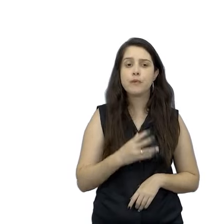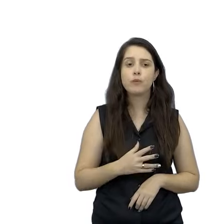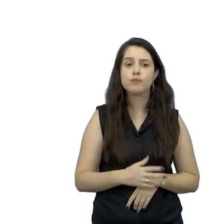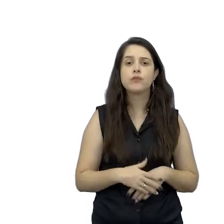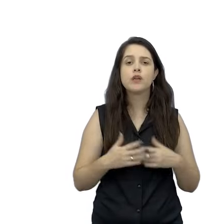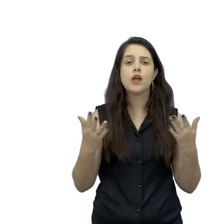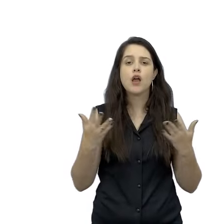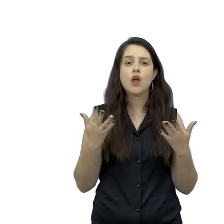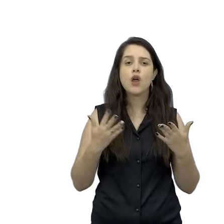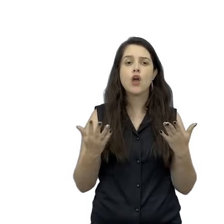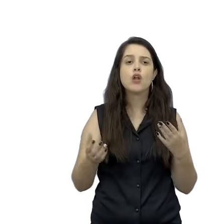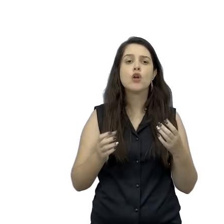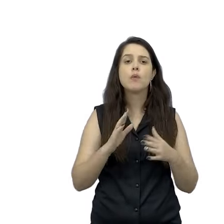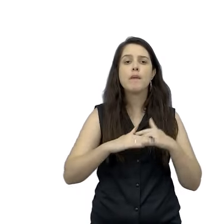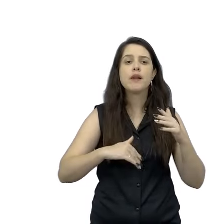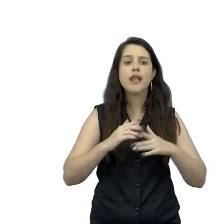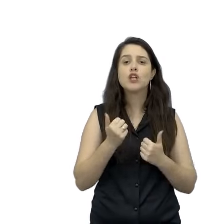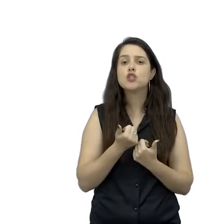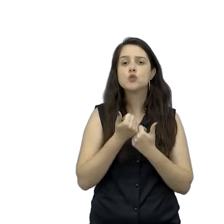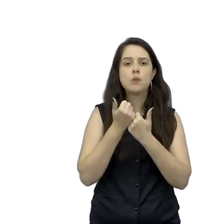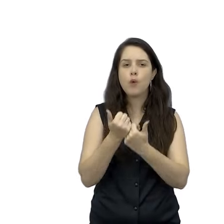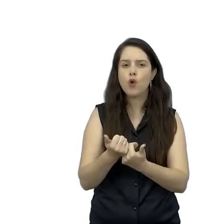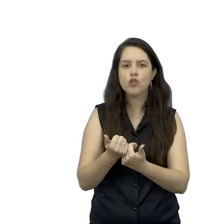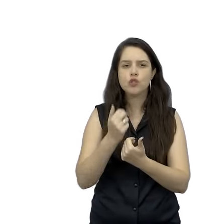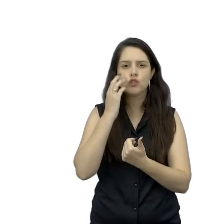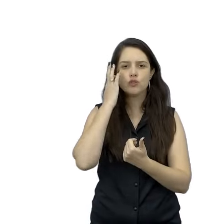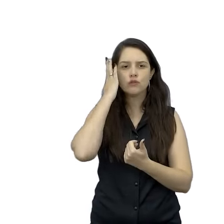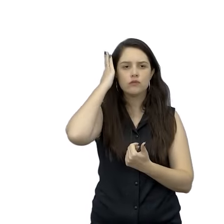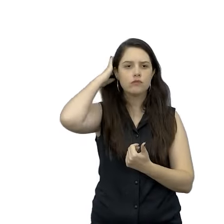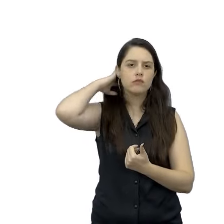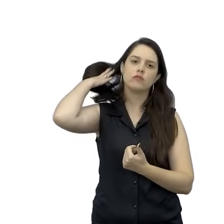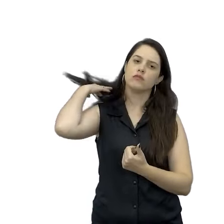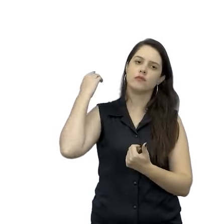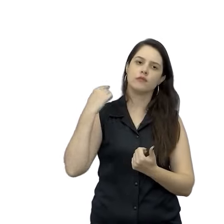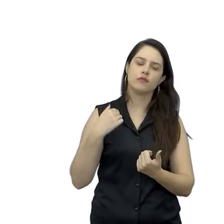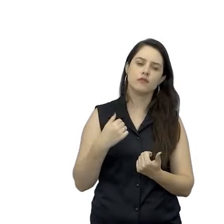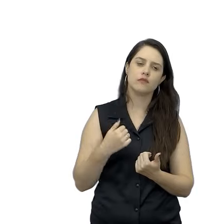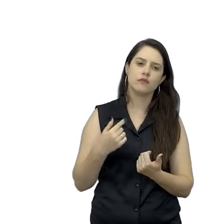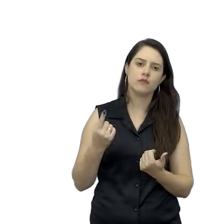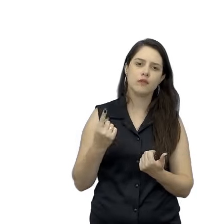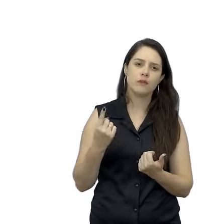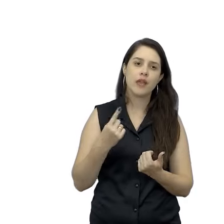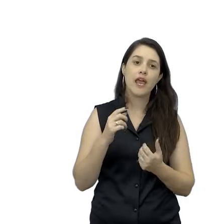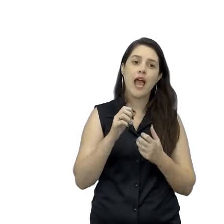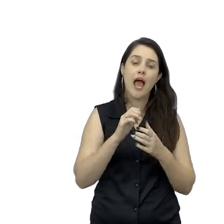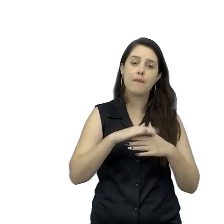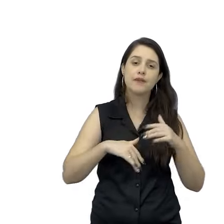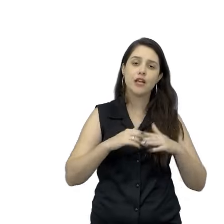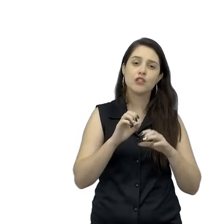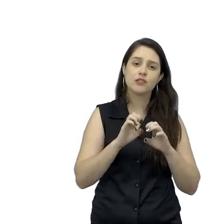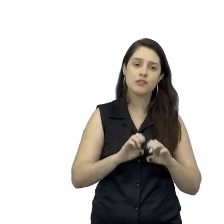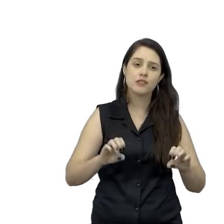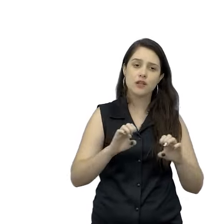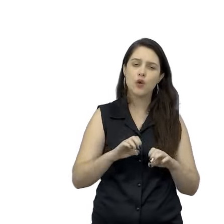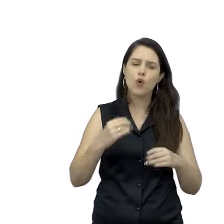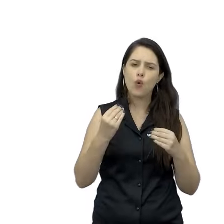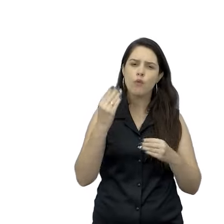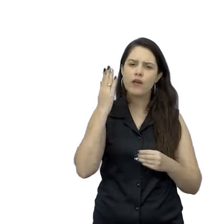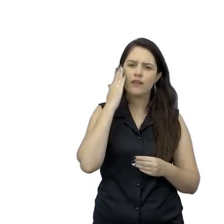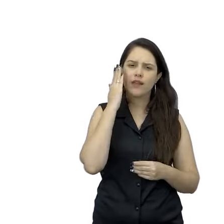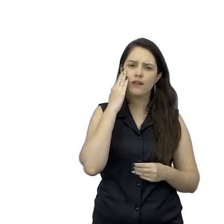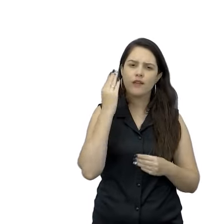como habilidade de suporte, antes do suporte eu pulei aqui a habilidade essencial, vamos primeiro entender o que está